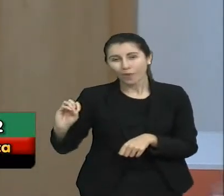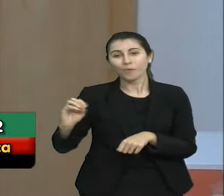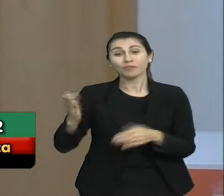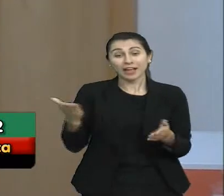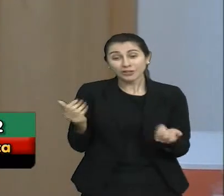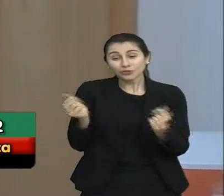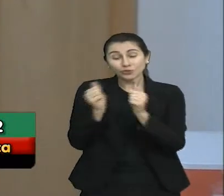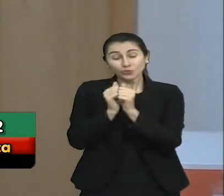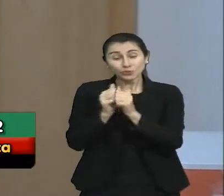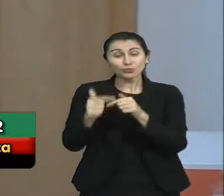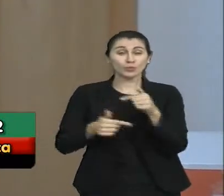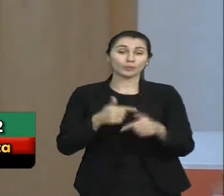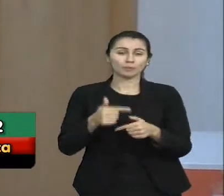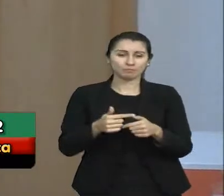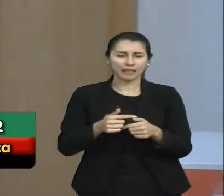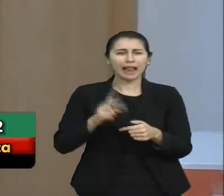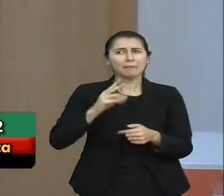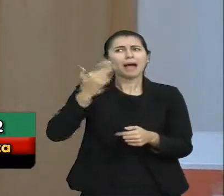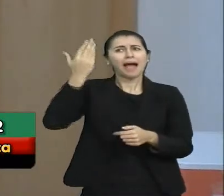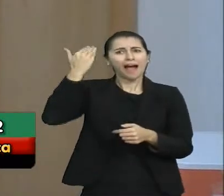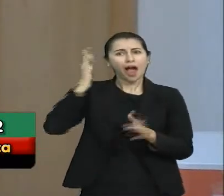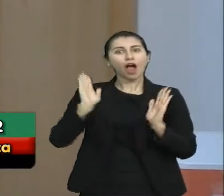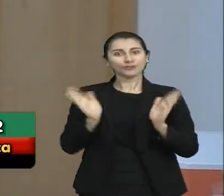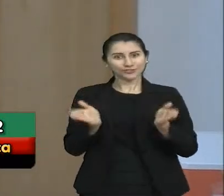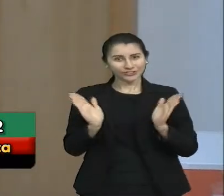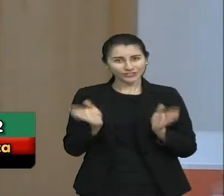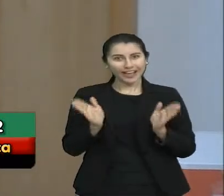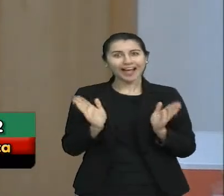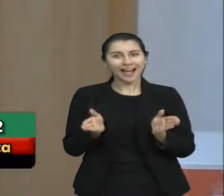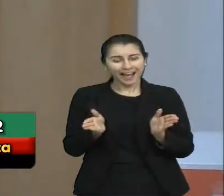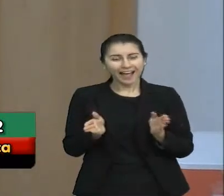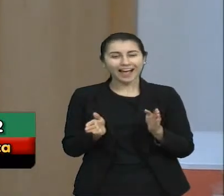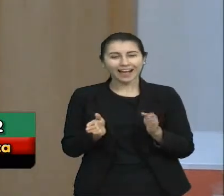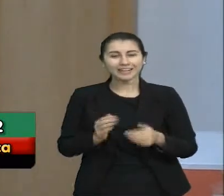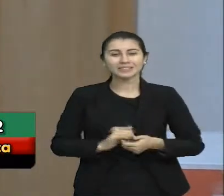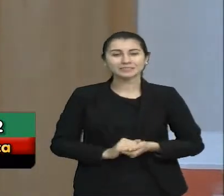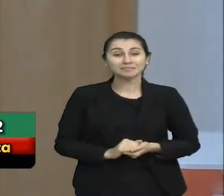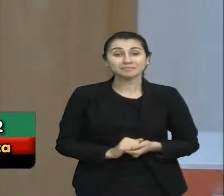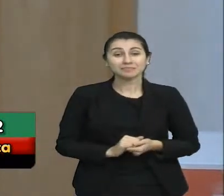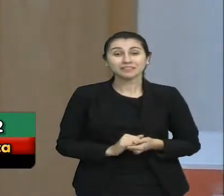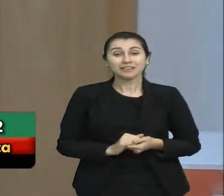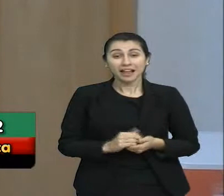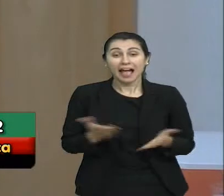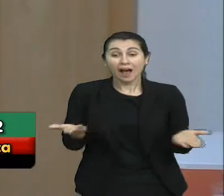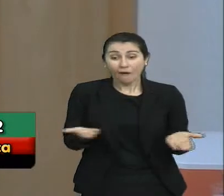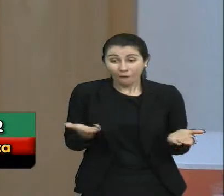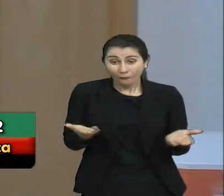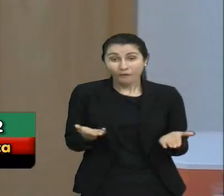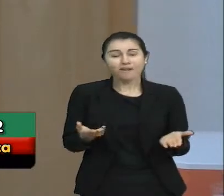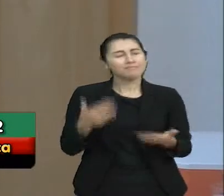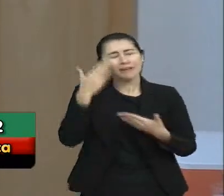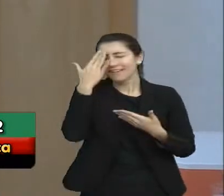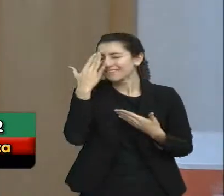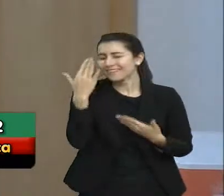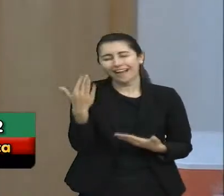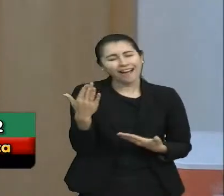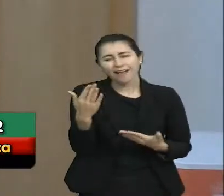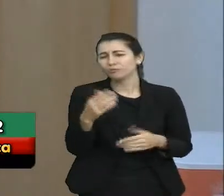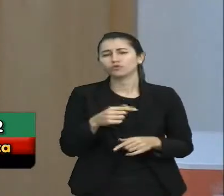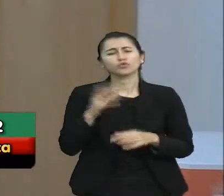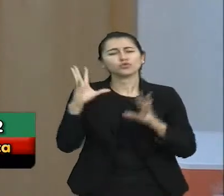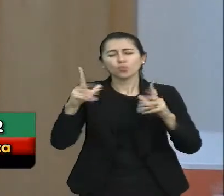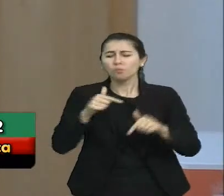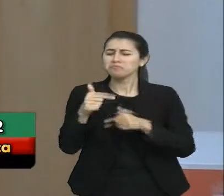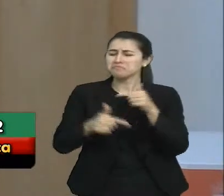conosco. E lá atrás esteve o doutor Renato Sanches, que hoje está aqui enquanto religare. Gratidão por toda essa trajetória,